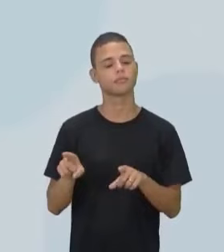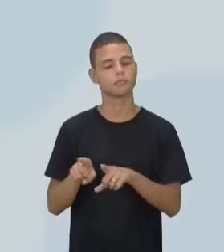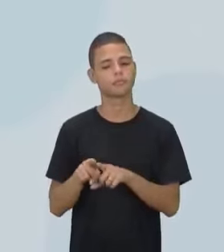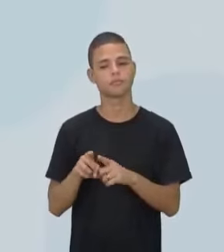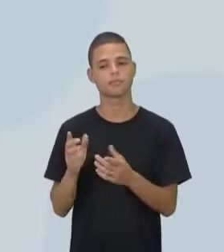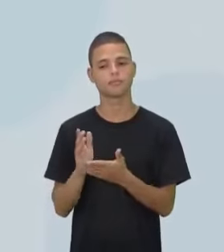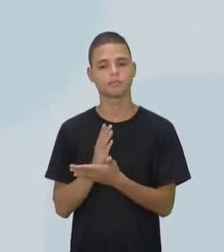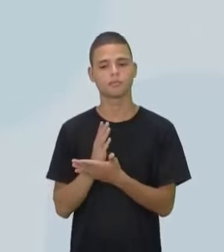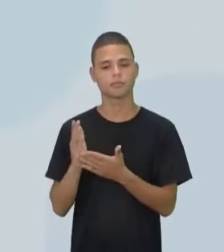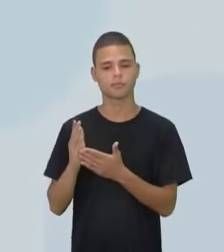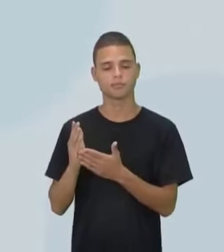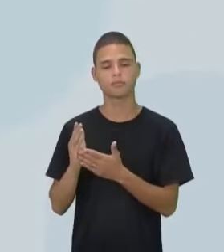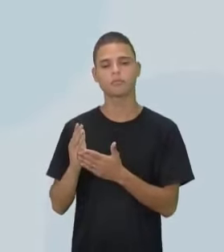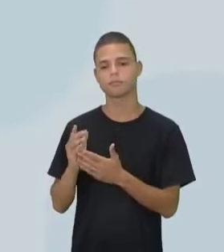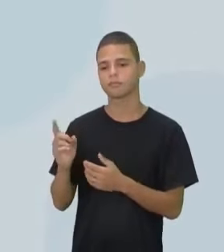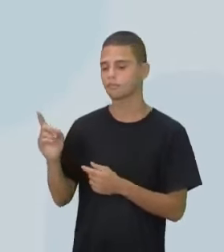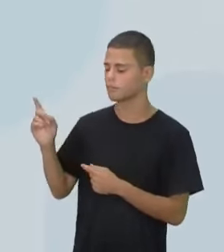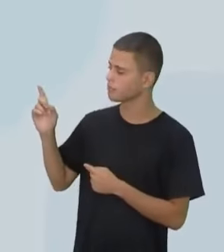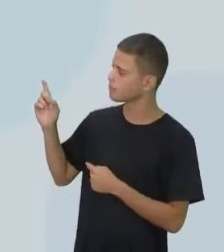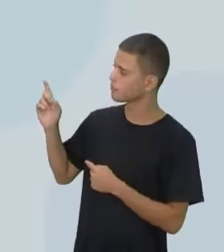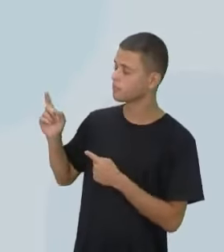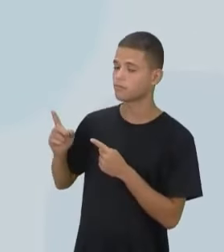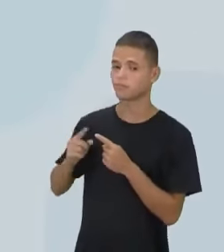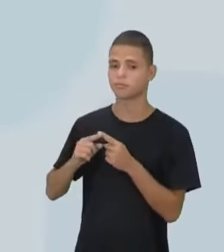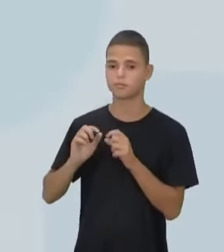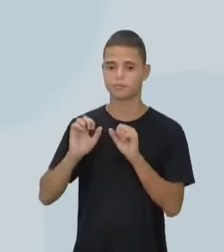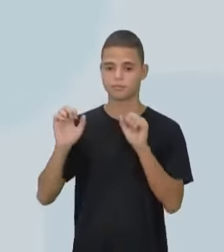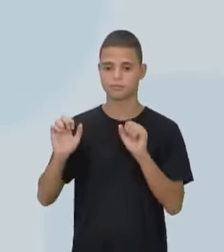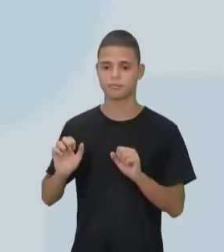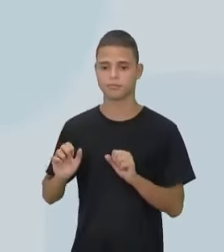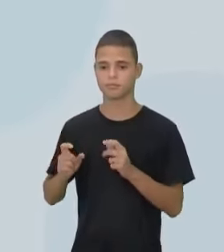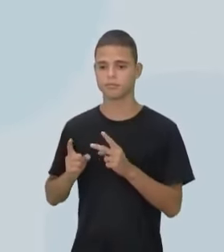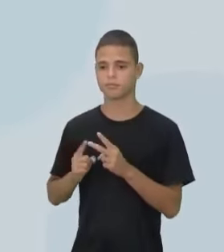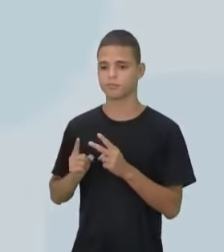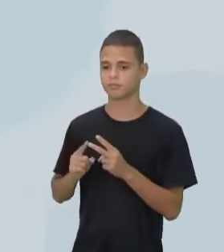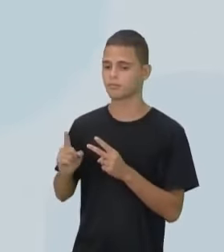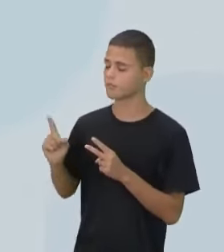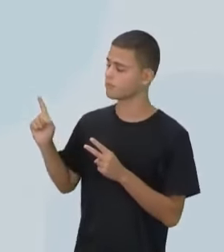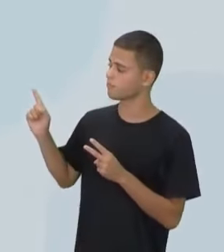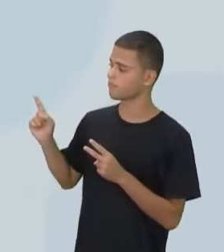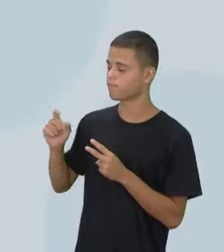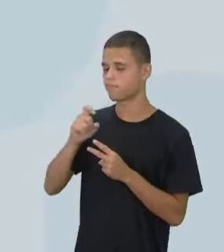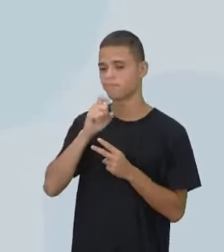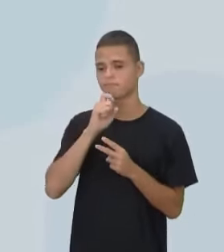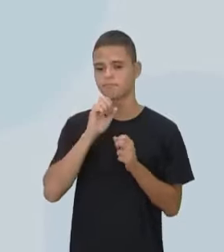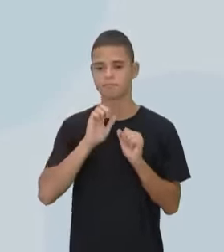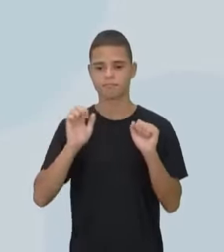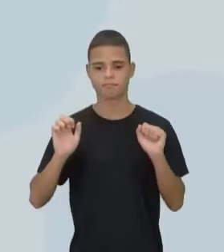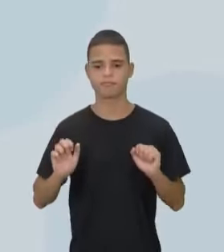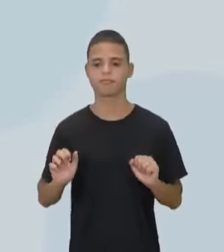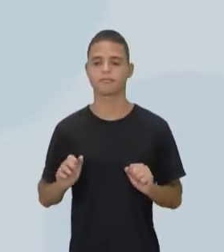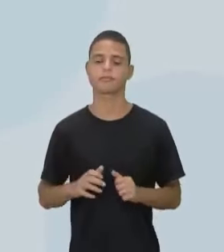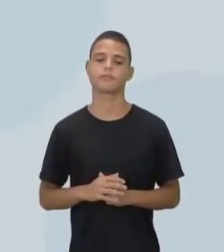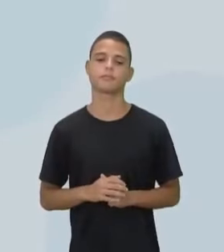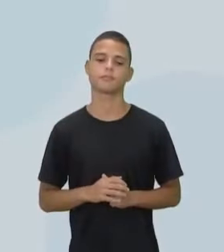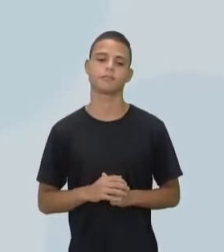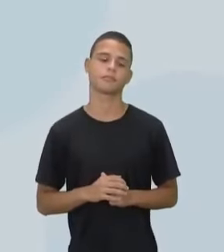medidas são de duas formas, são as medidas estruturais e as medidas não estruturais,